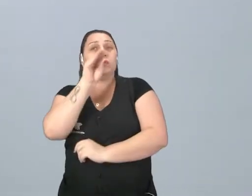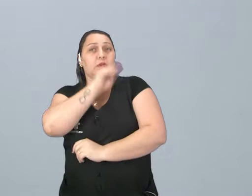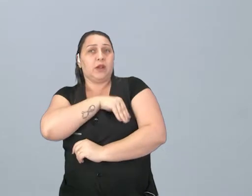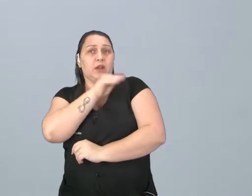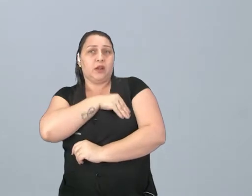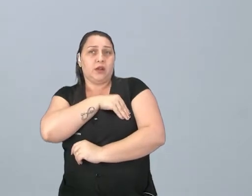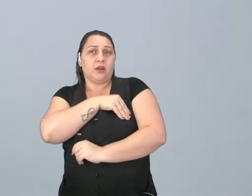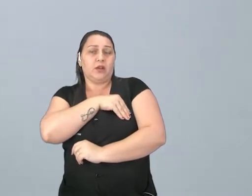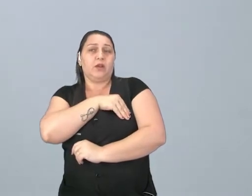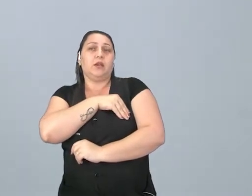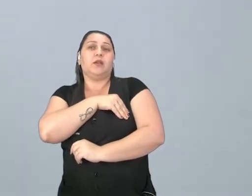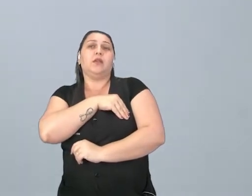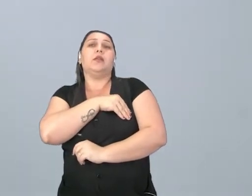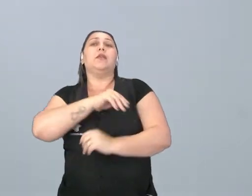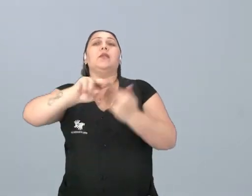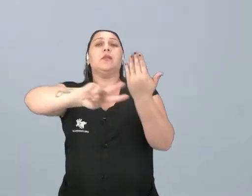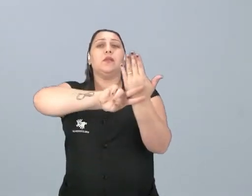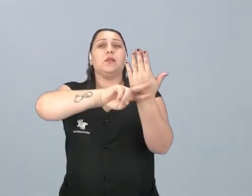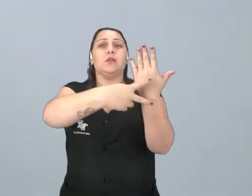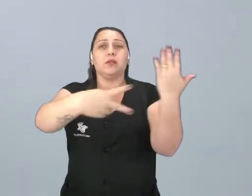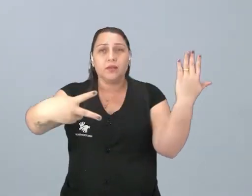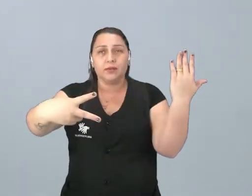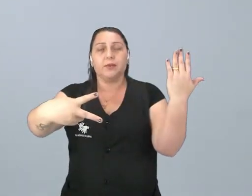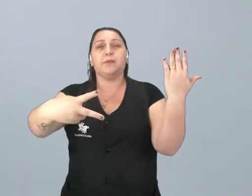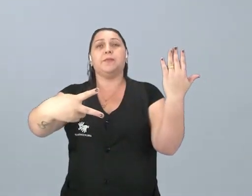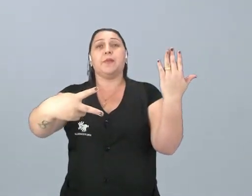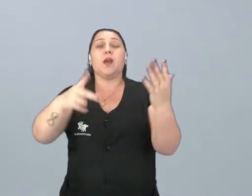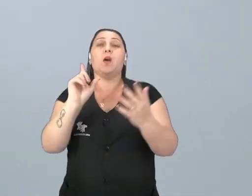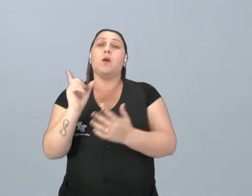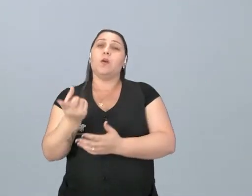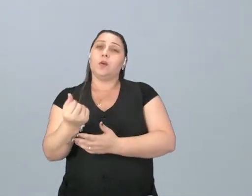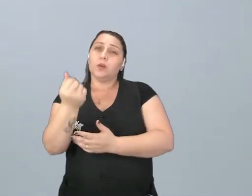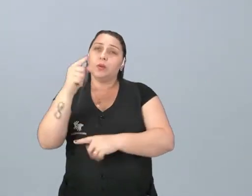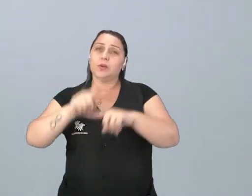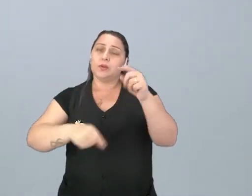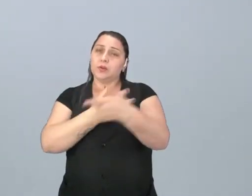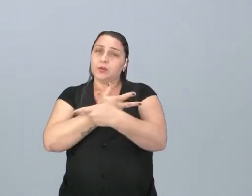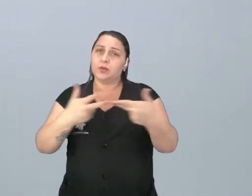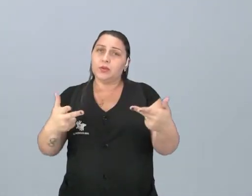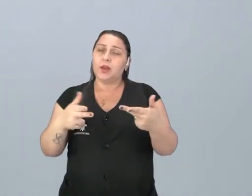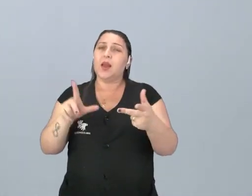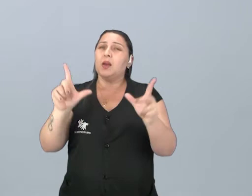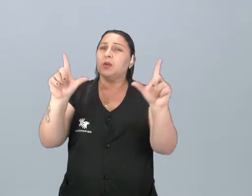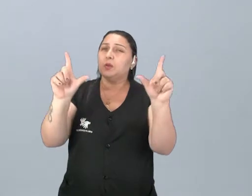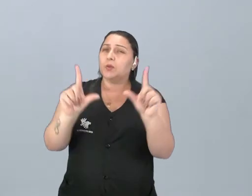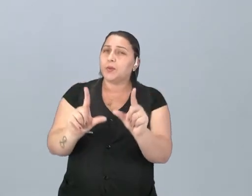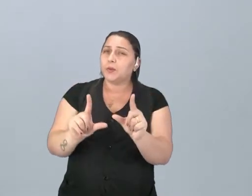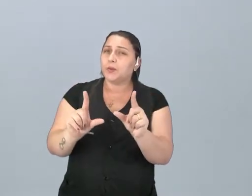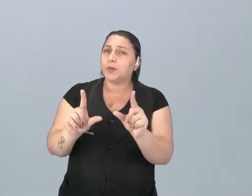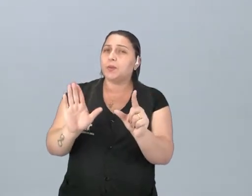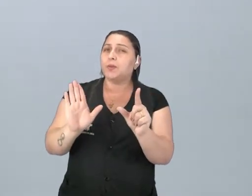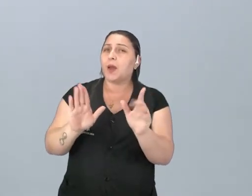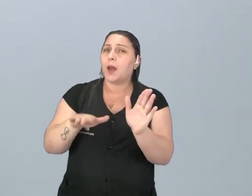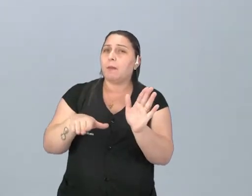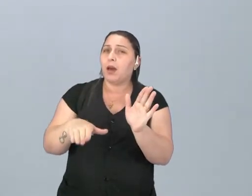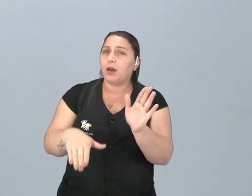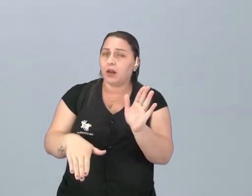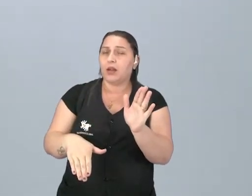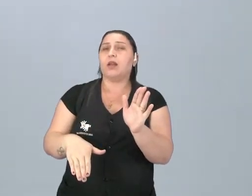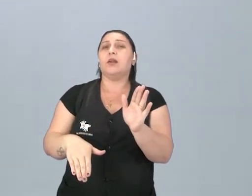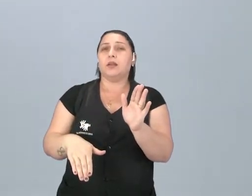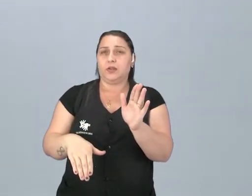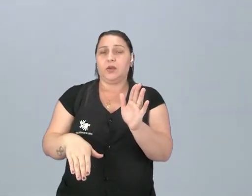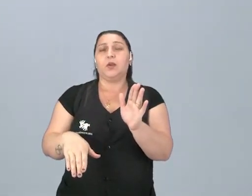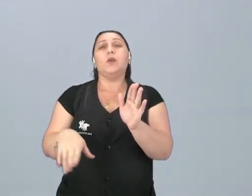deles. Consequentemente a isso, o preço dos produtos eles ficam cada vez mais baratos, certo? Vai caindo ainda mais. Como